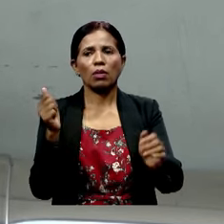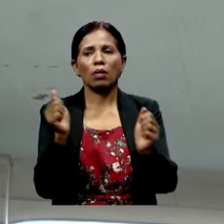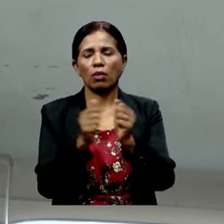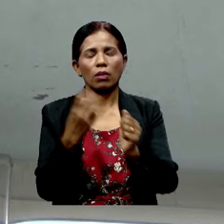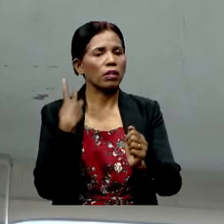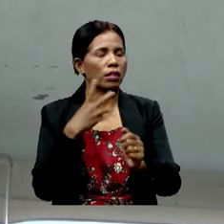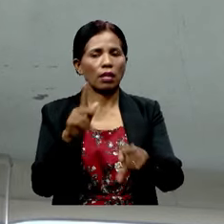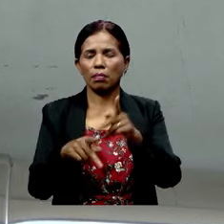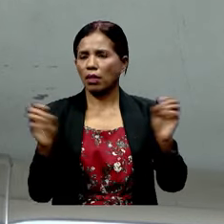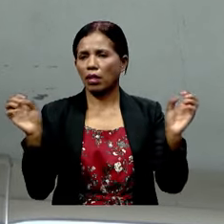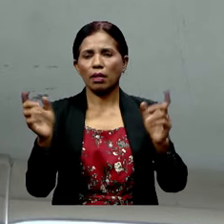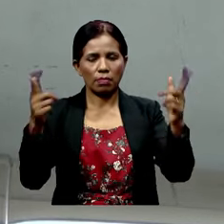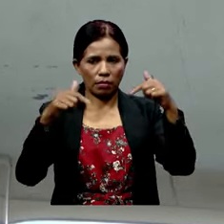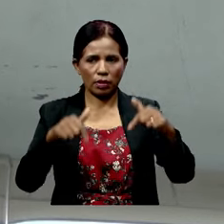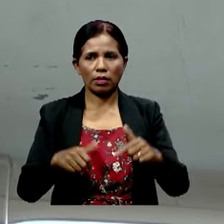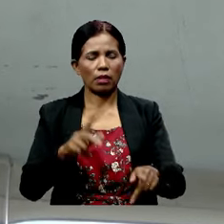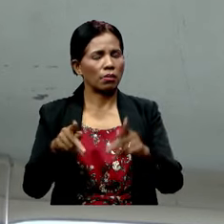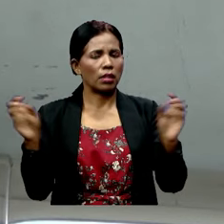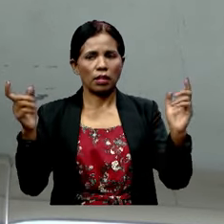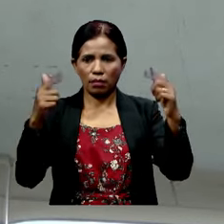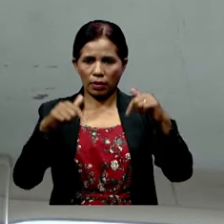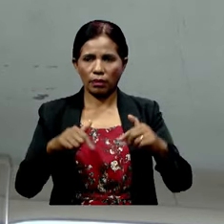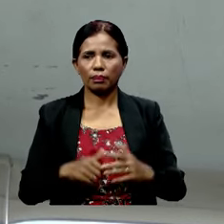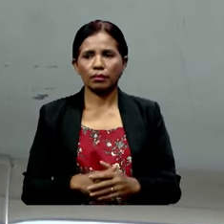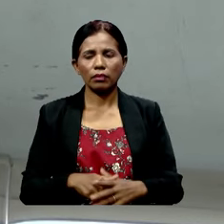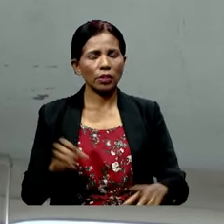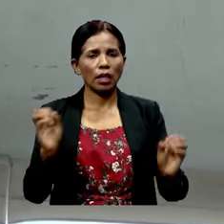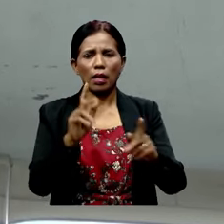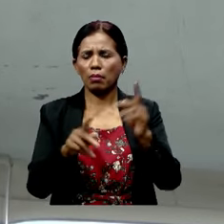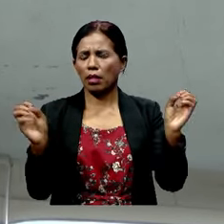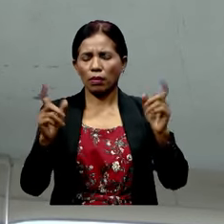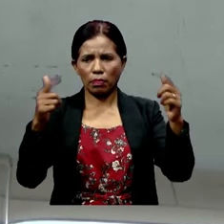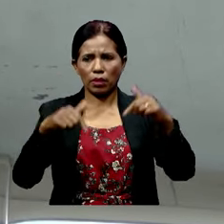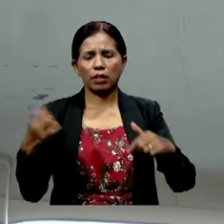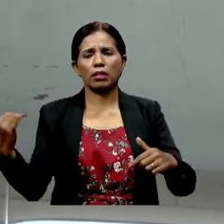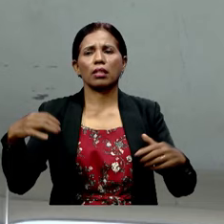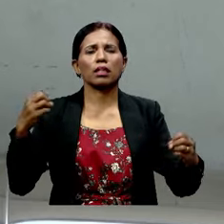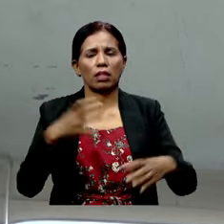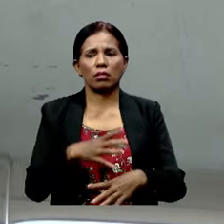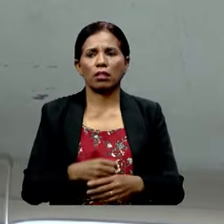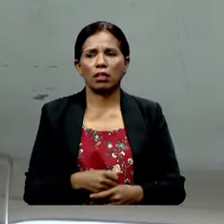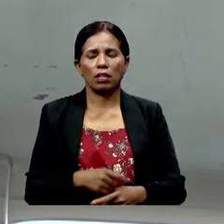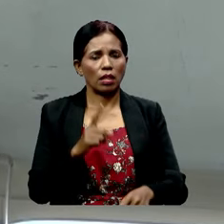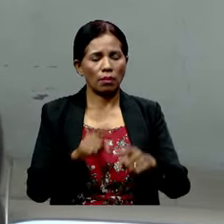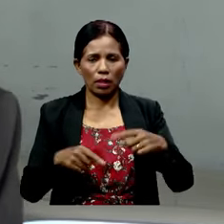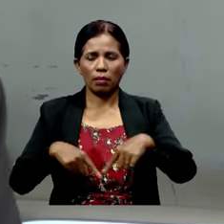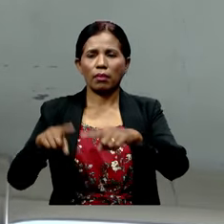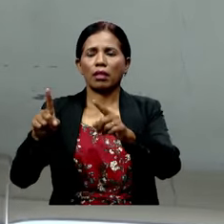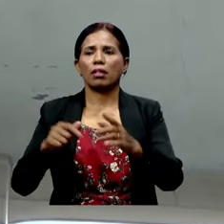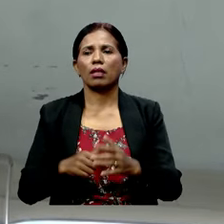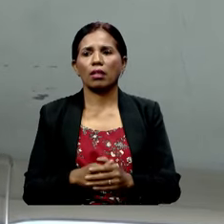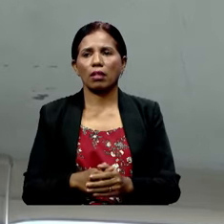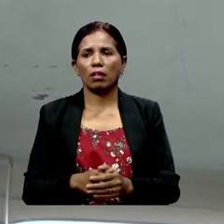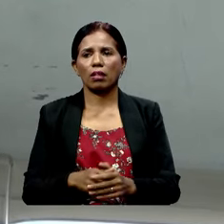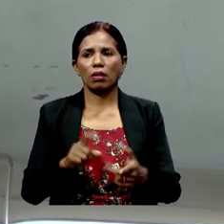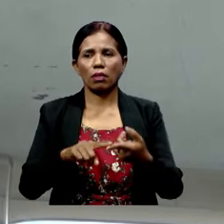aí. É uma lama aí. É uma lacuna mãe, porque tira tal que até, epa, lá ali cabadoco. Parece maluco se